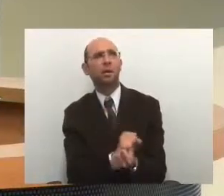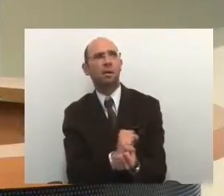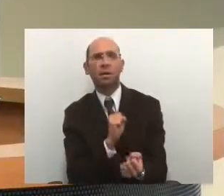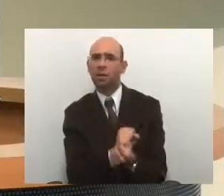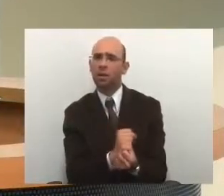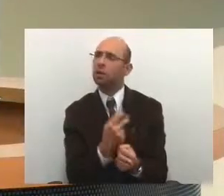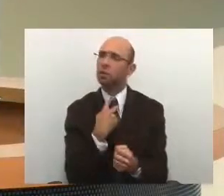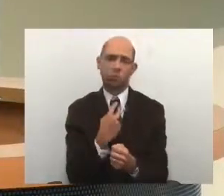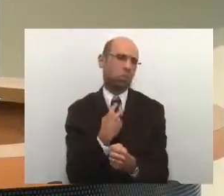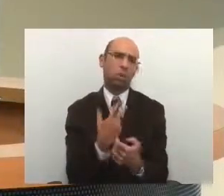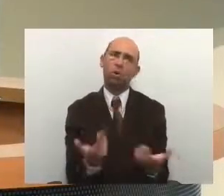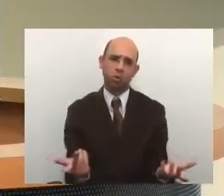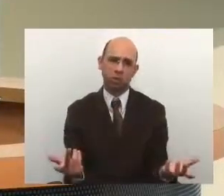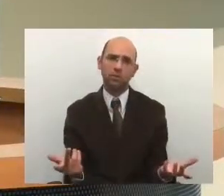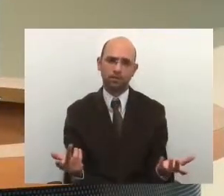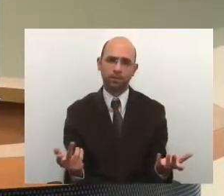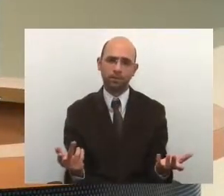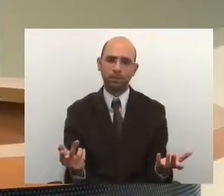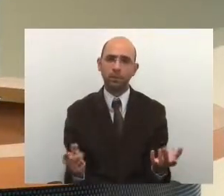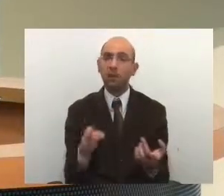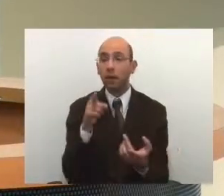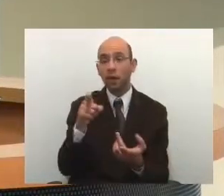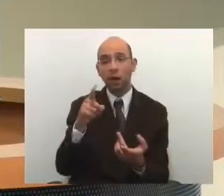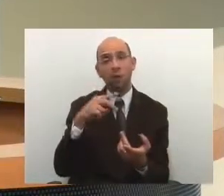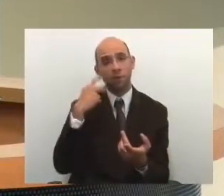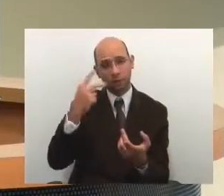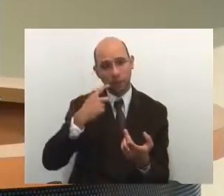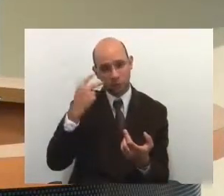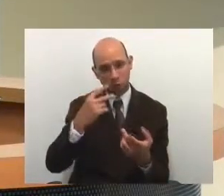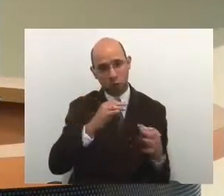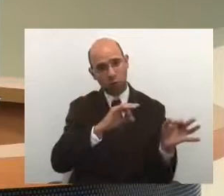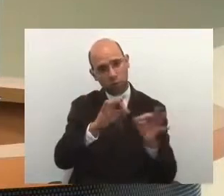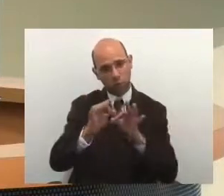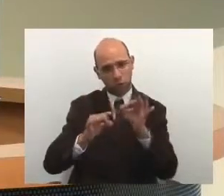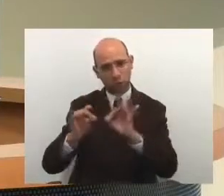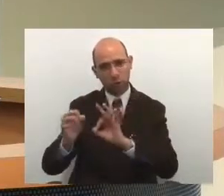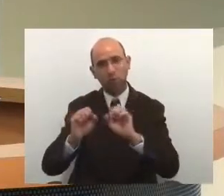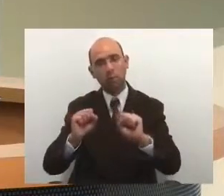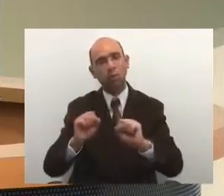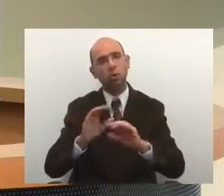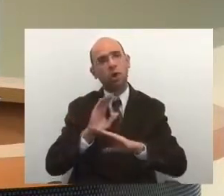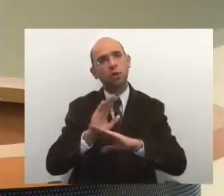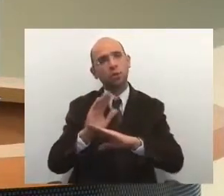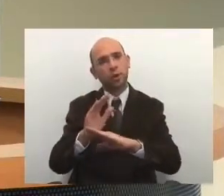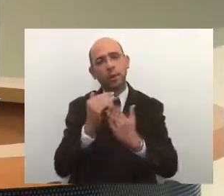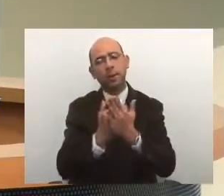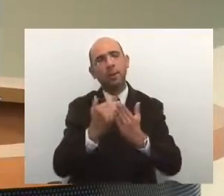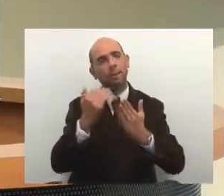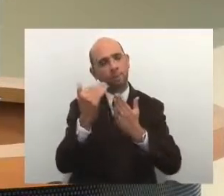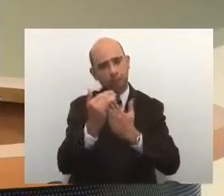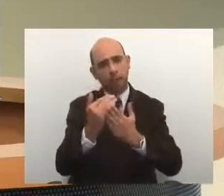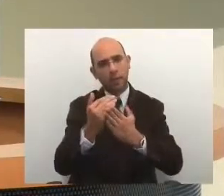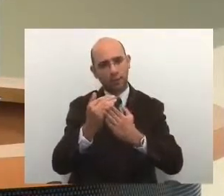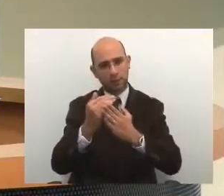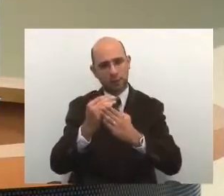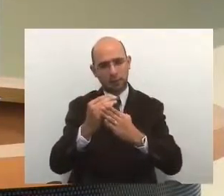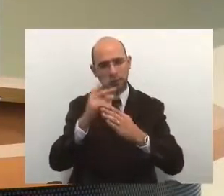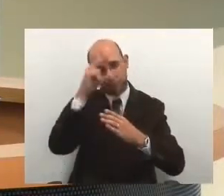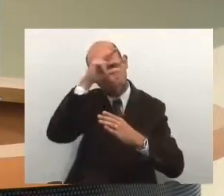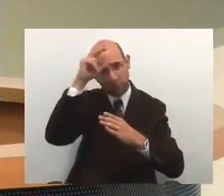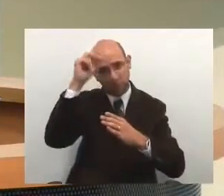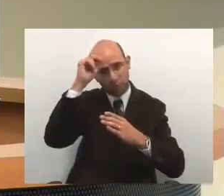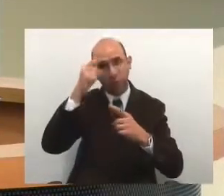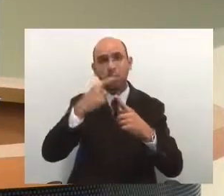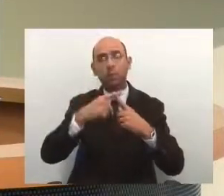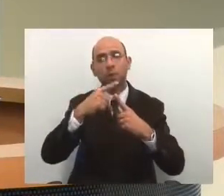projeto que o vereador ora apresenta, ele pode contribuir em muito com a prefeitura, porque